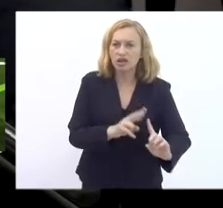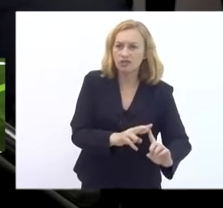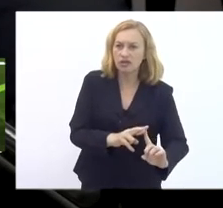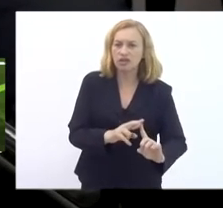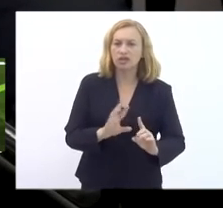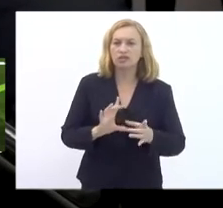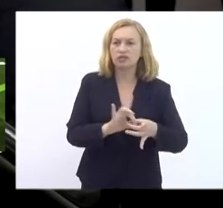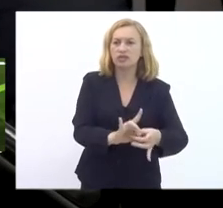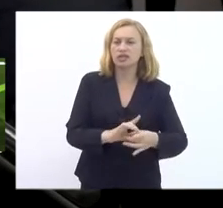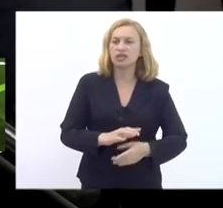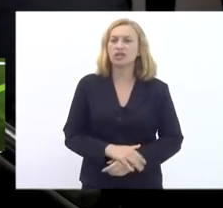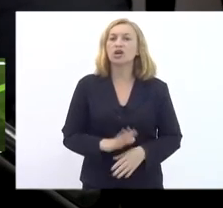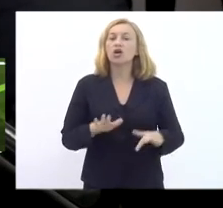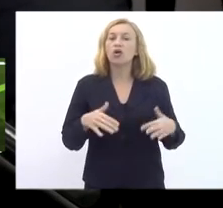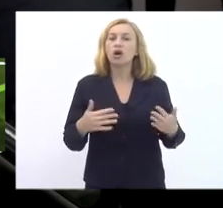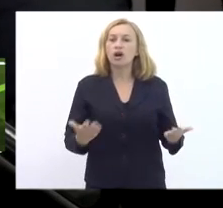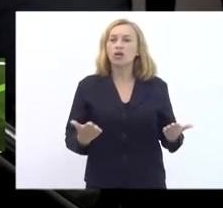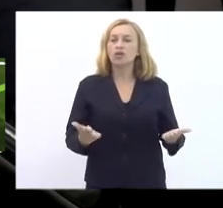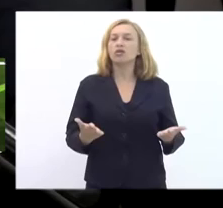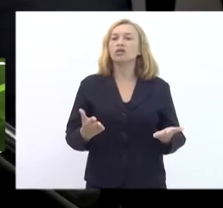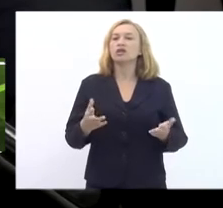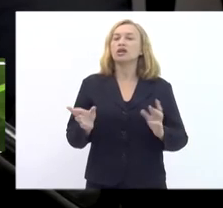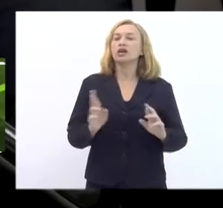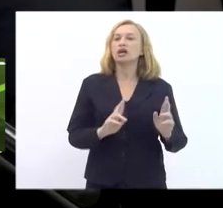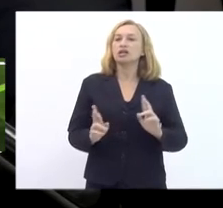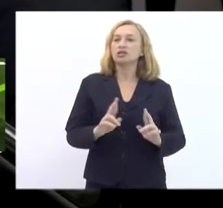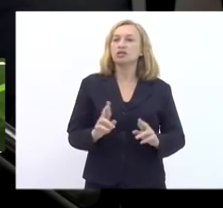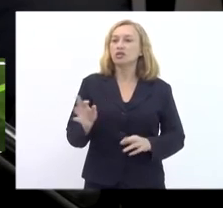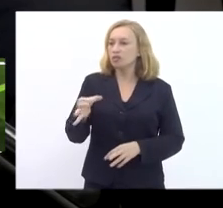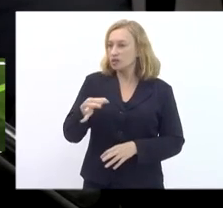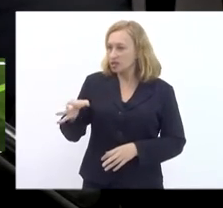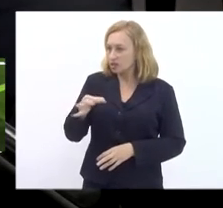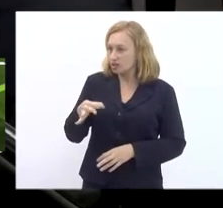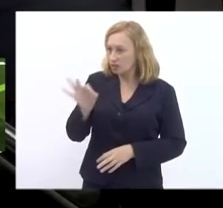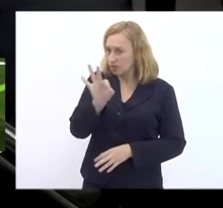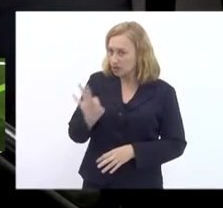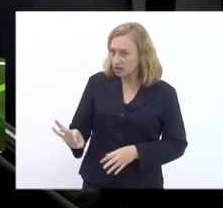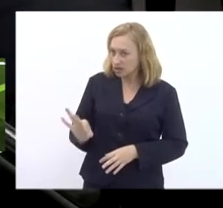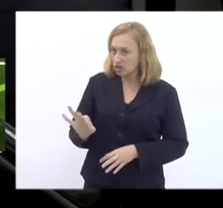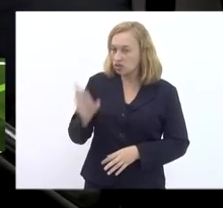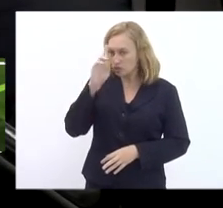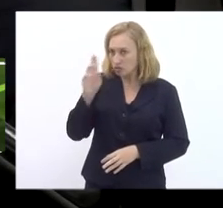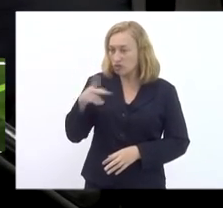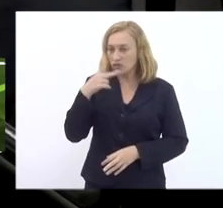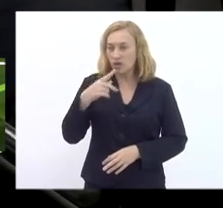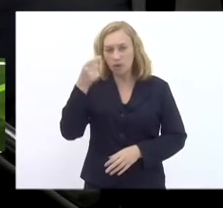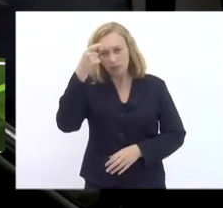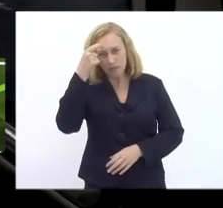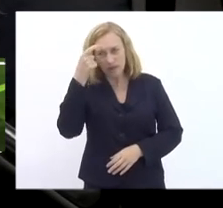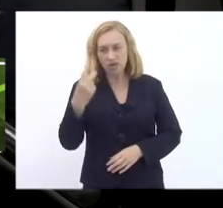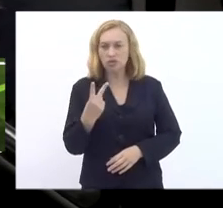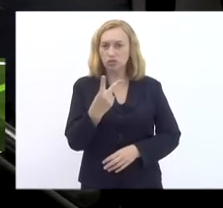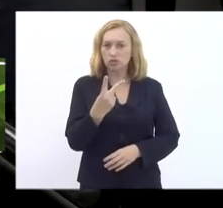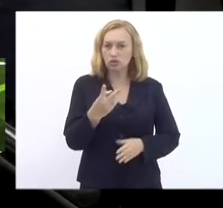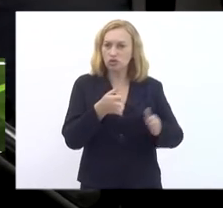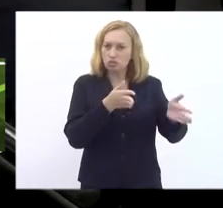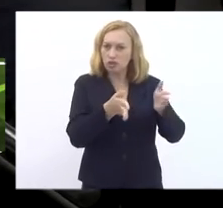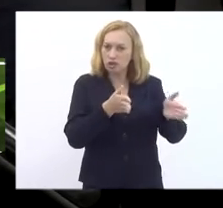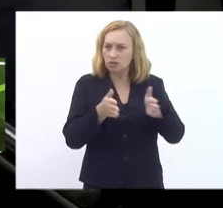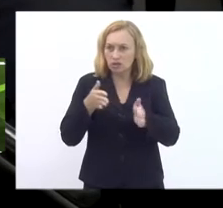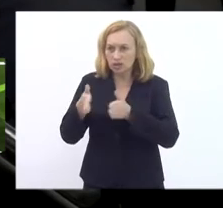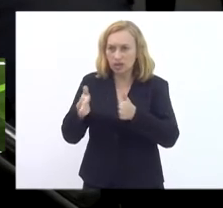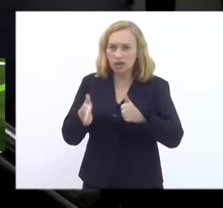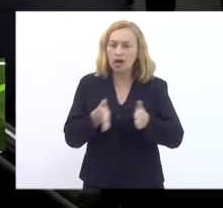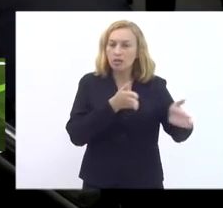fixada. Com relação ao aumento percentual que o senhor mencionou, só para a gente ter em mente, são dois períodos aqui, né? Então, a gente tem